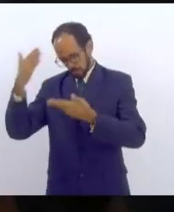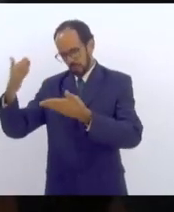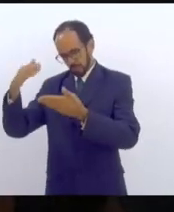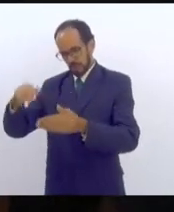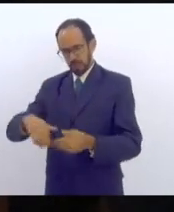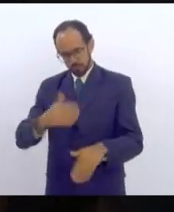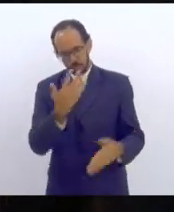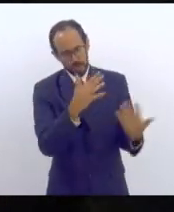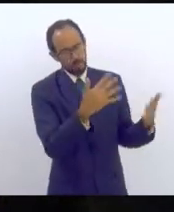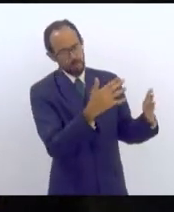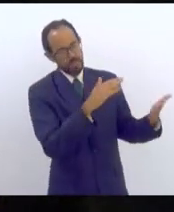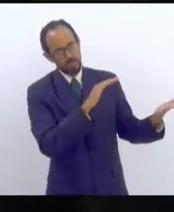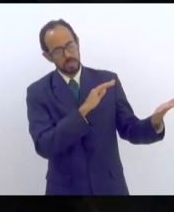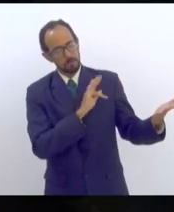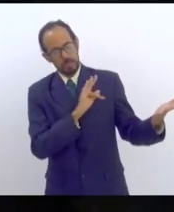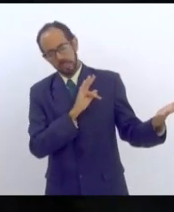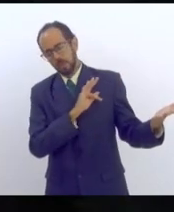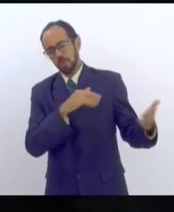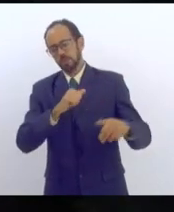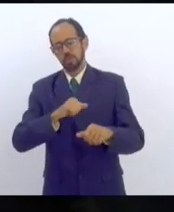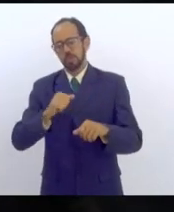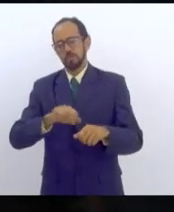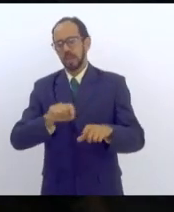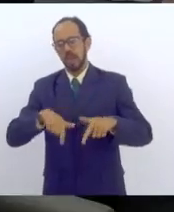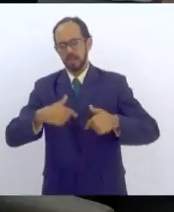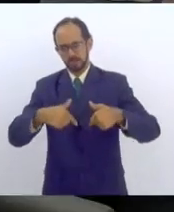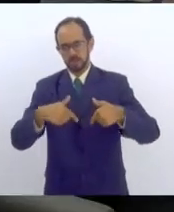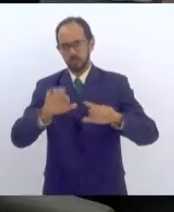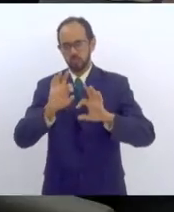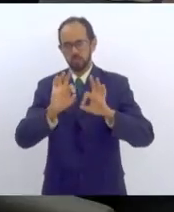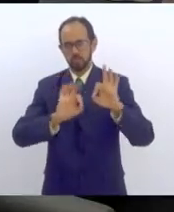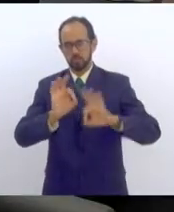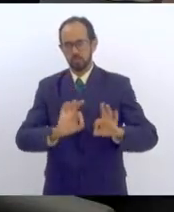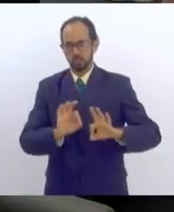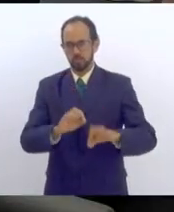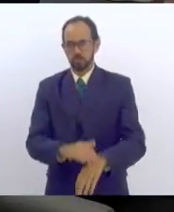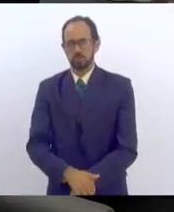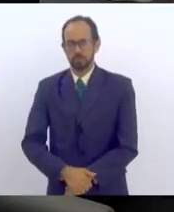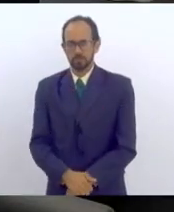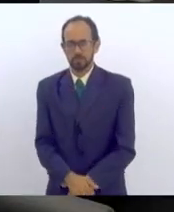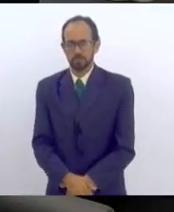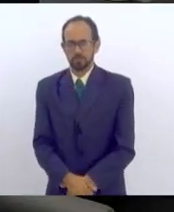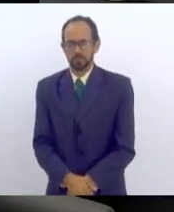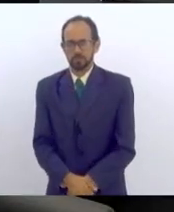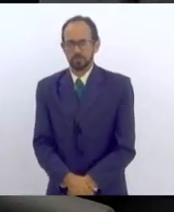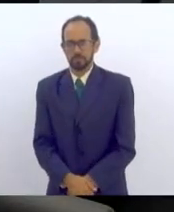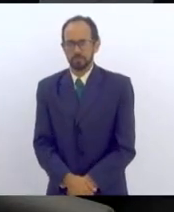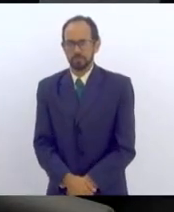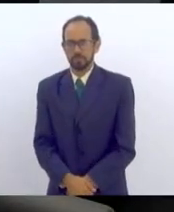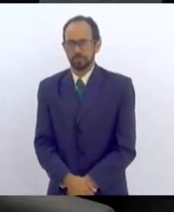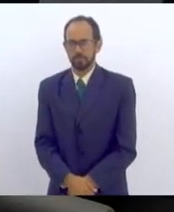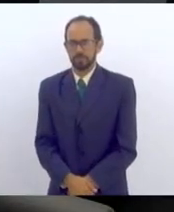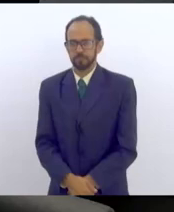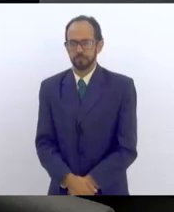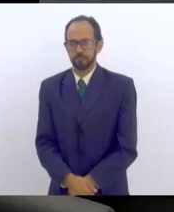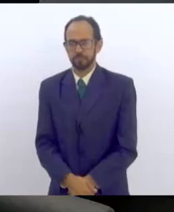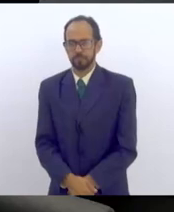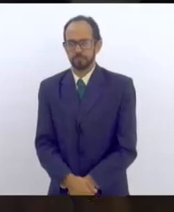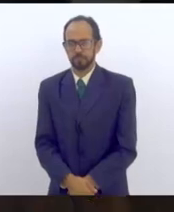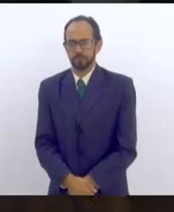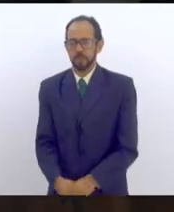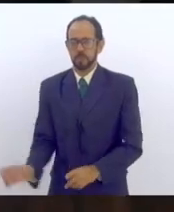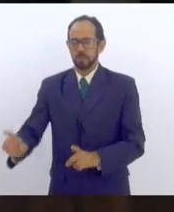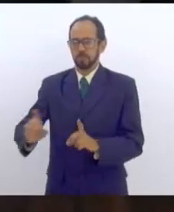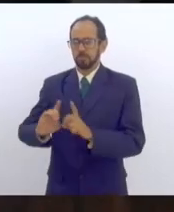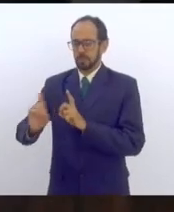deputada Marta Rocha pela iniciativa e pelo projeto. Presidente. Presidente. Para